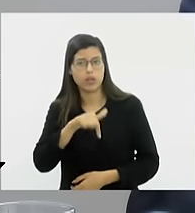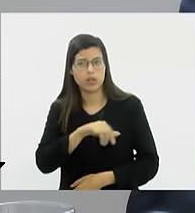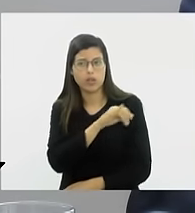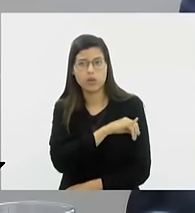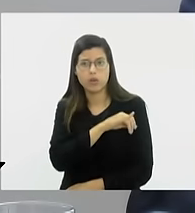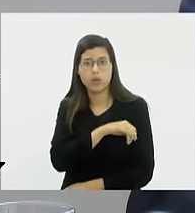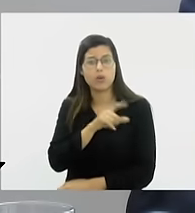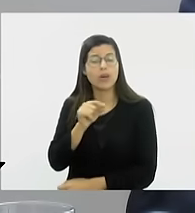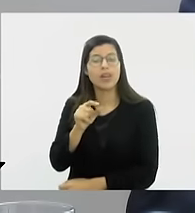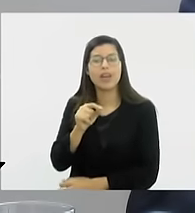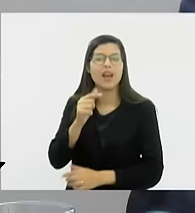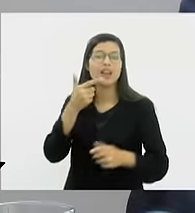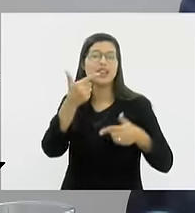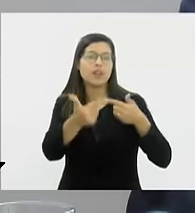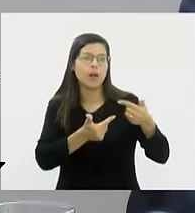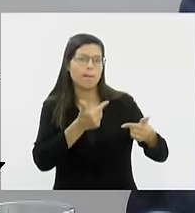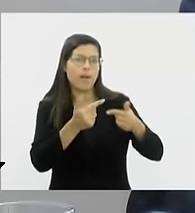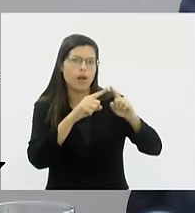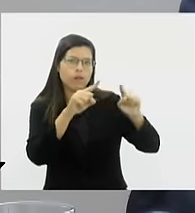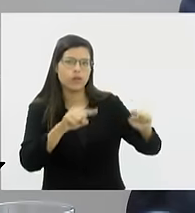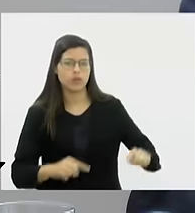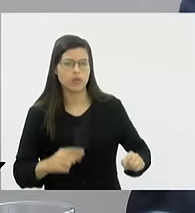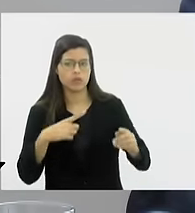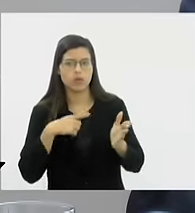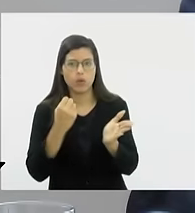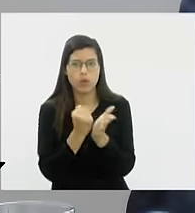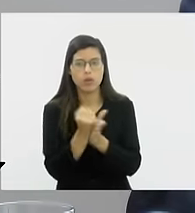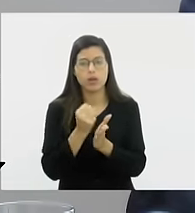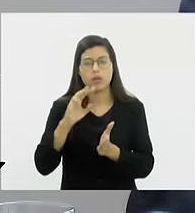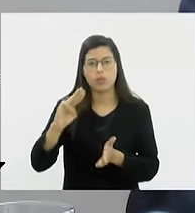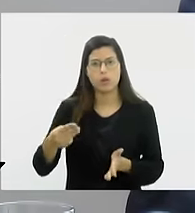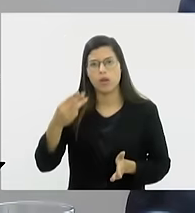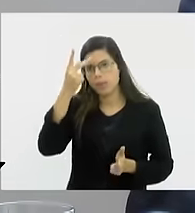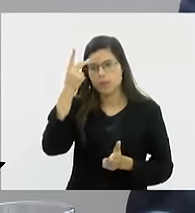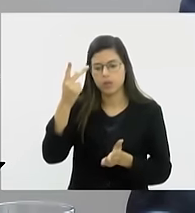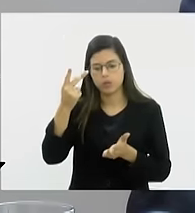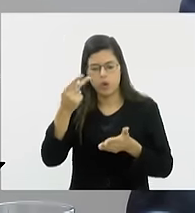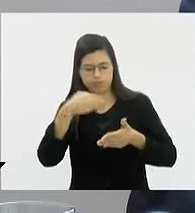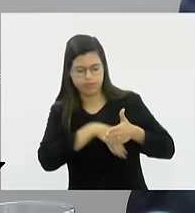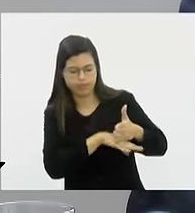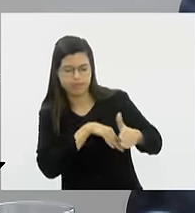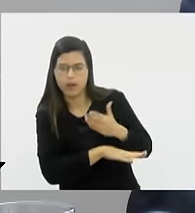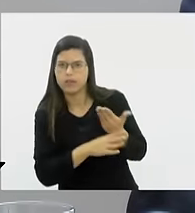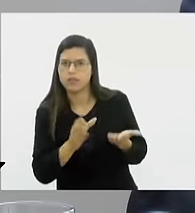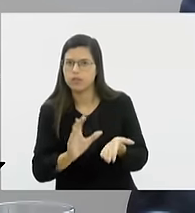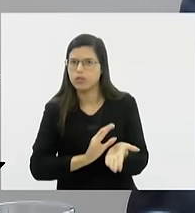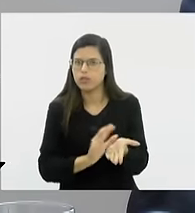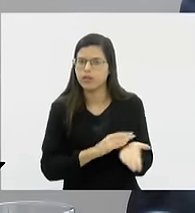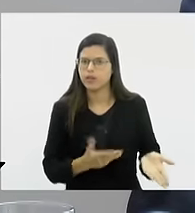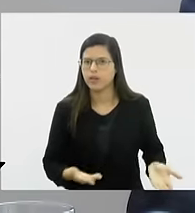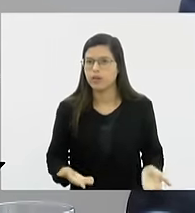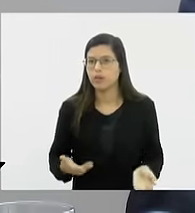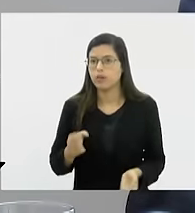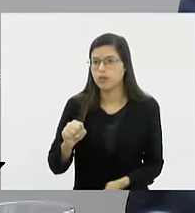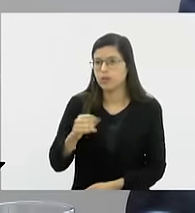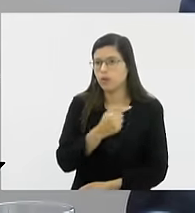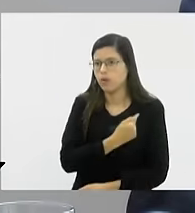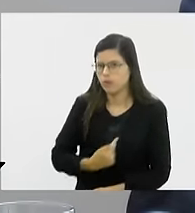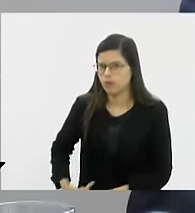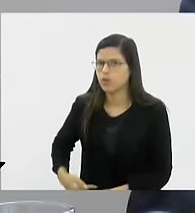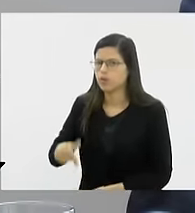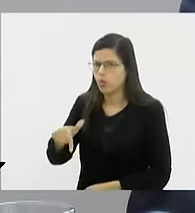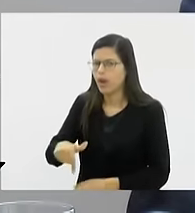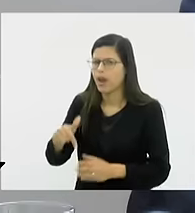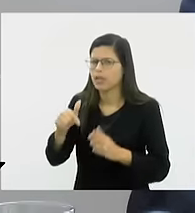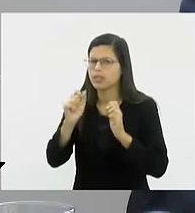de emprego. Para ter os seus contratos milionários e alguém está botando no bolso. E aí, se o governador, essa casa vai aprovar a extinção do Deto, que eu